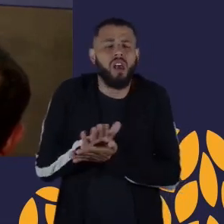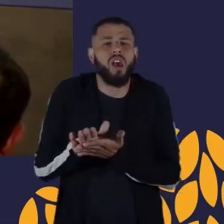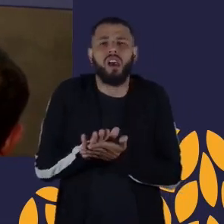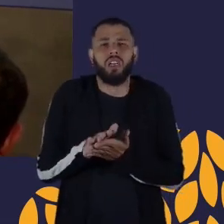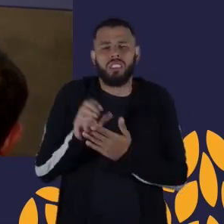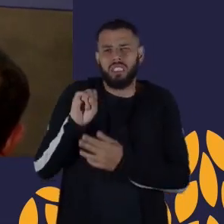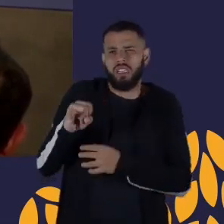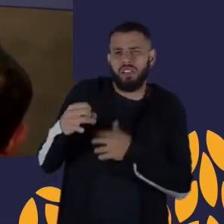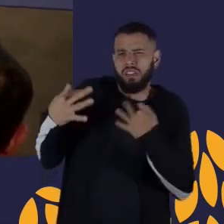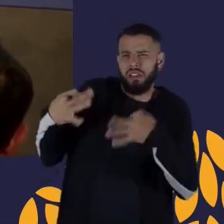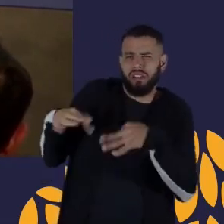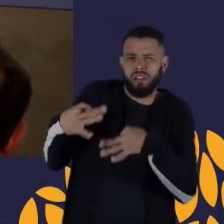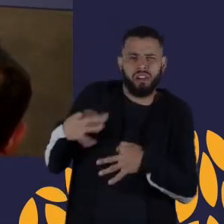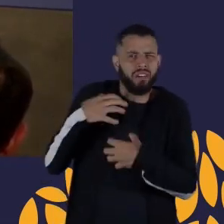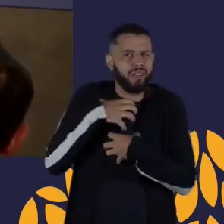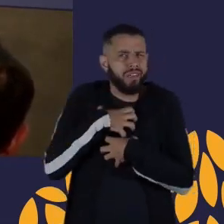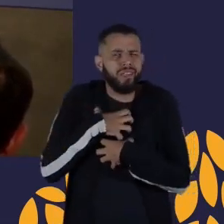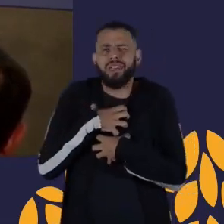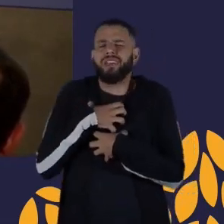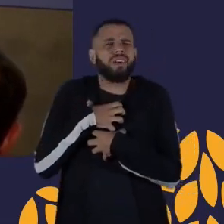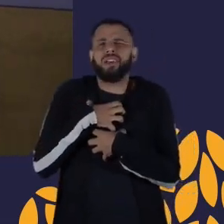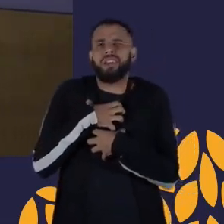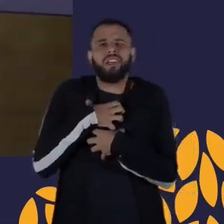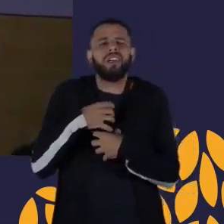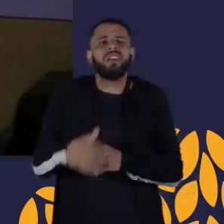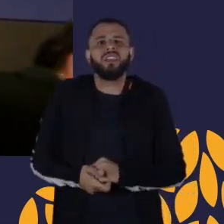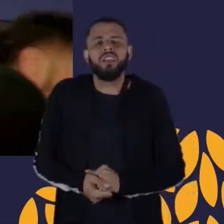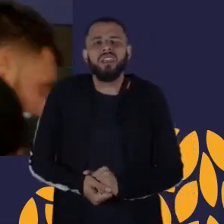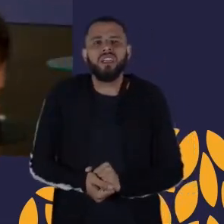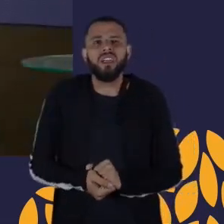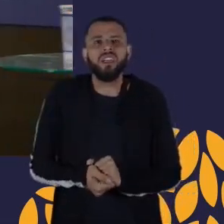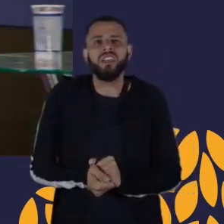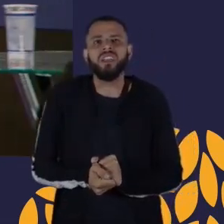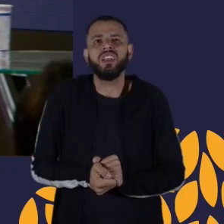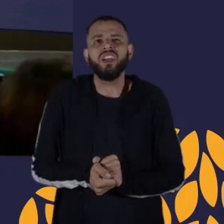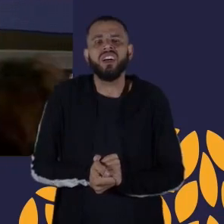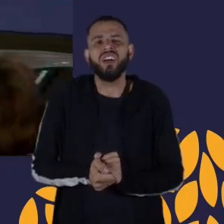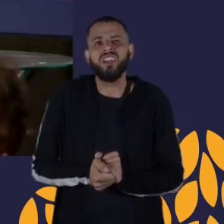neuropática, sempre nós ficamos muito bem.